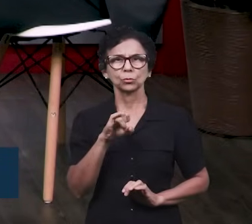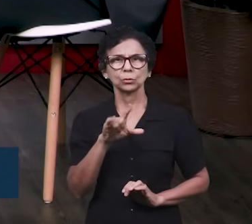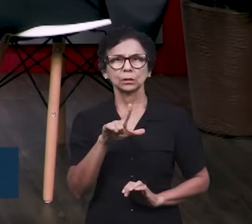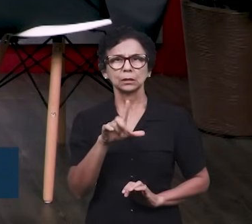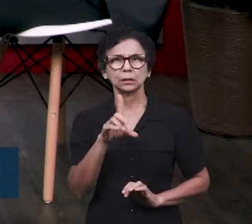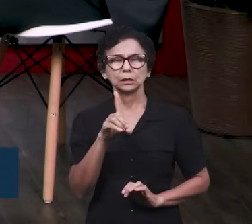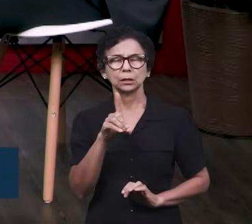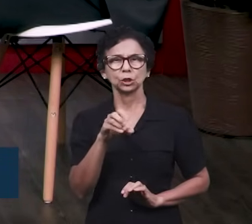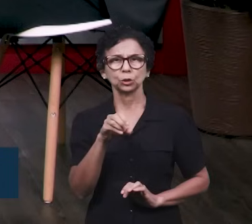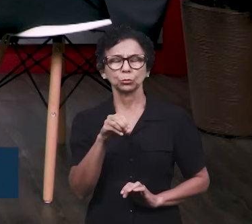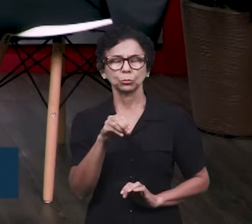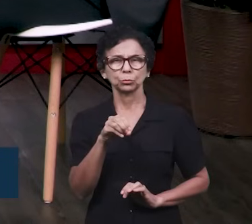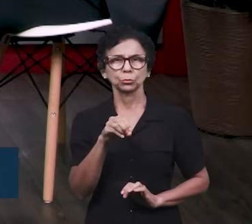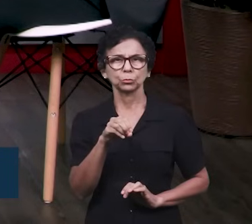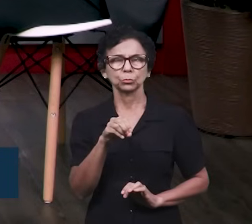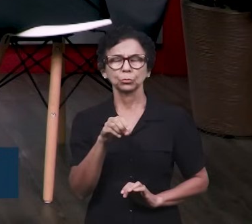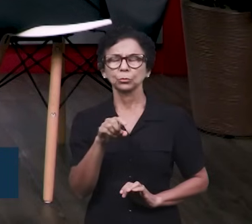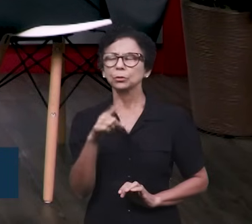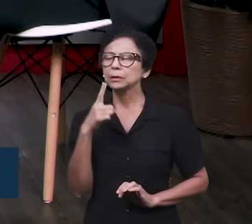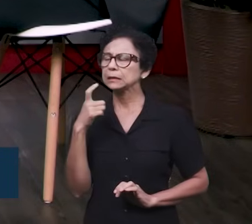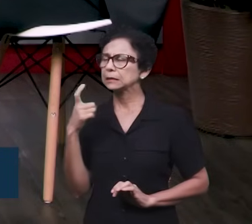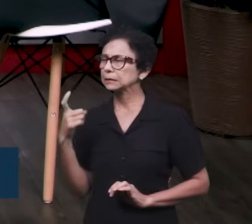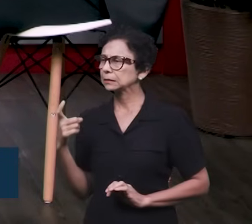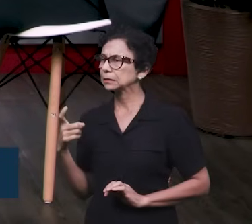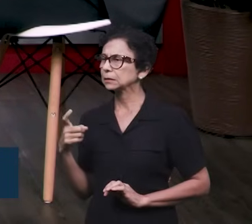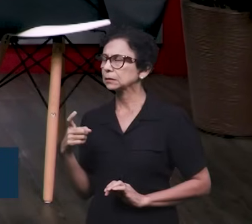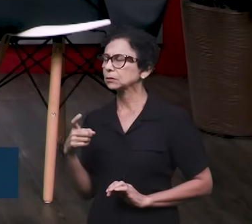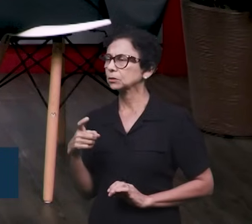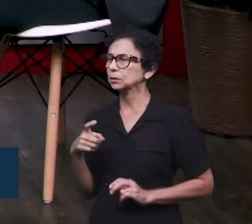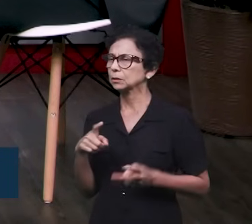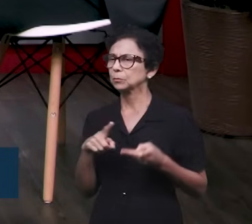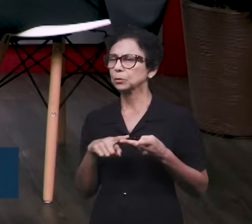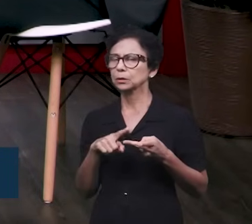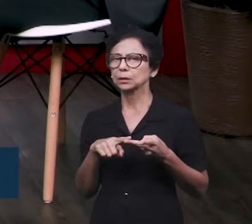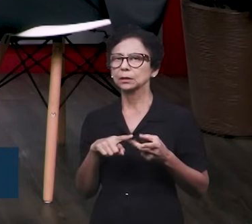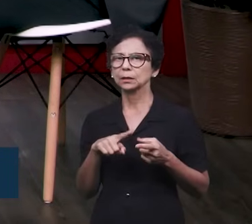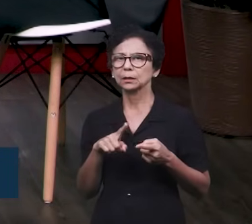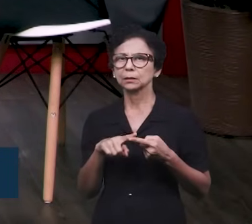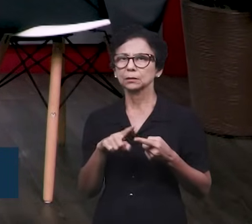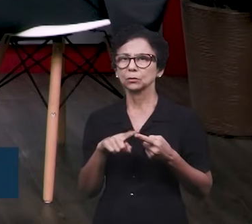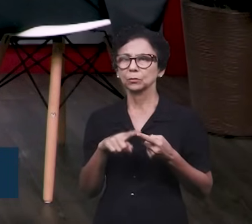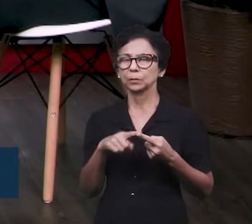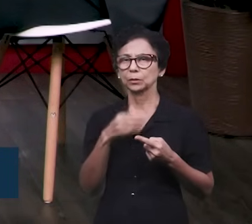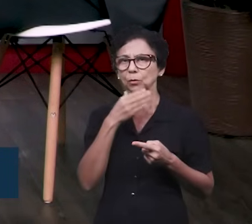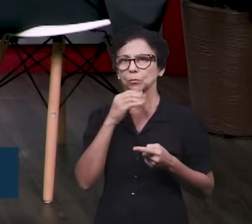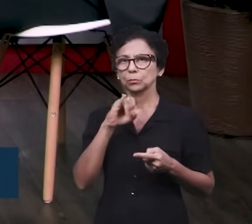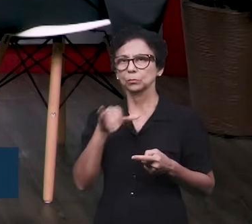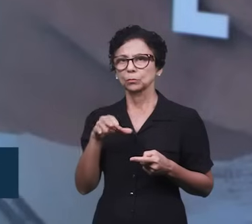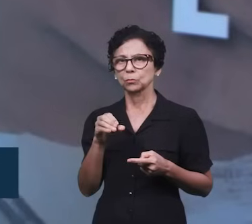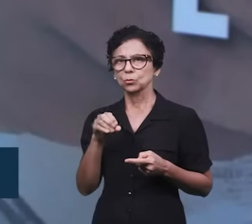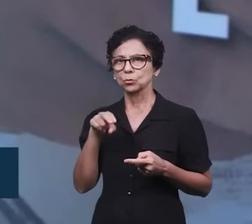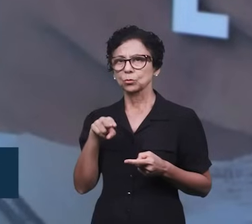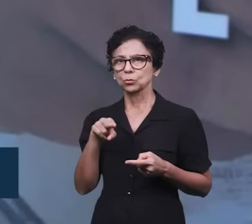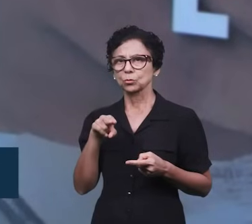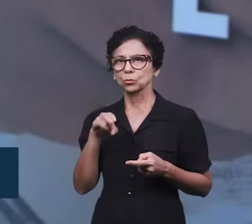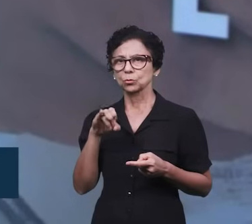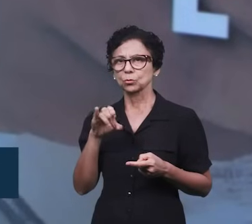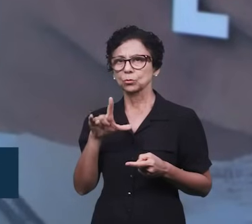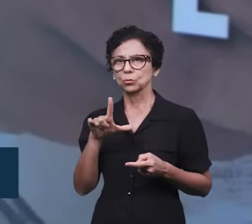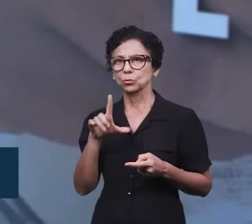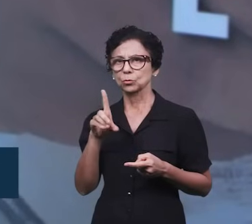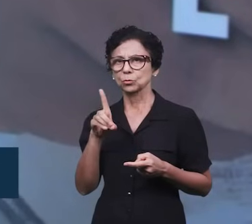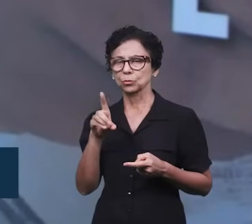Foi muito interessante porque o Jonildo, os pais dele foram... Na verdade, quando você chega num lugar